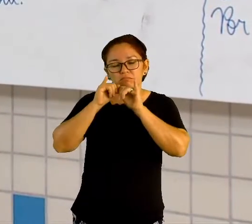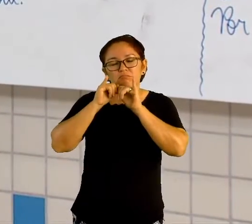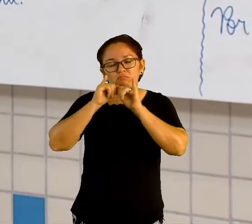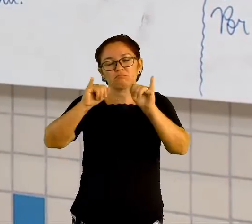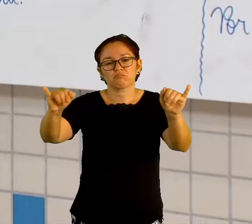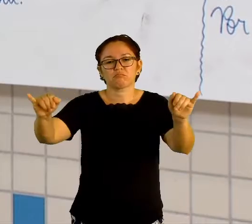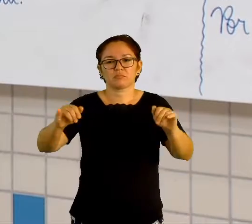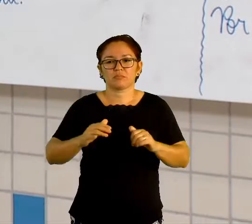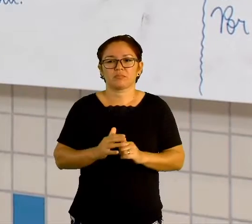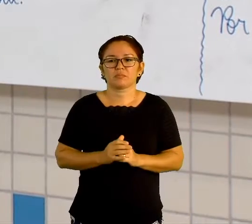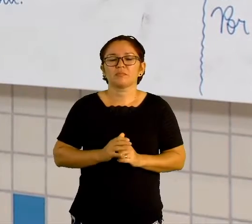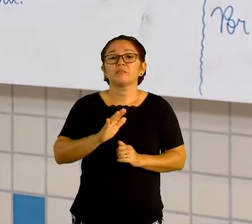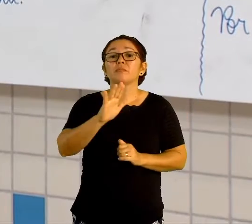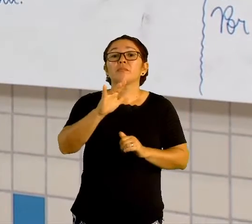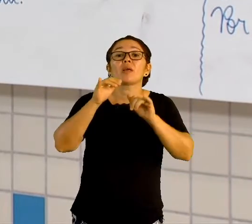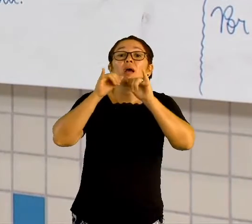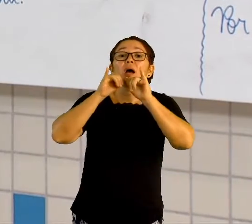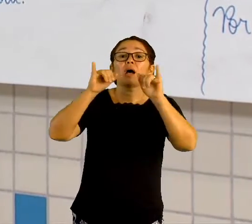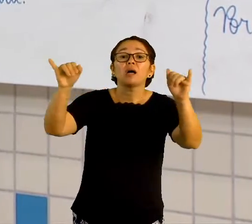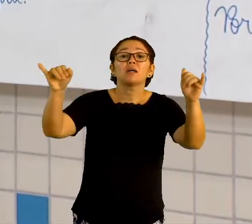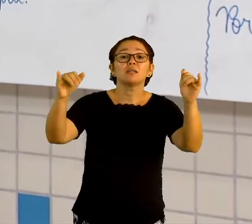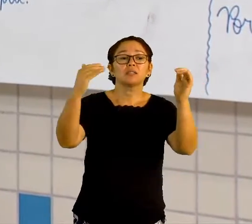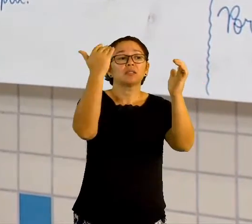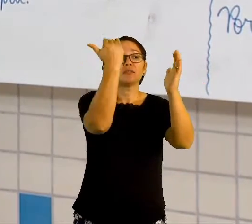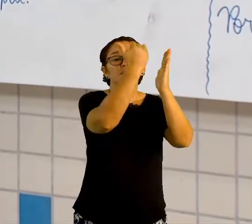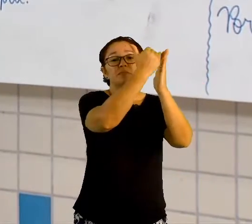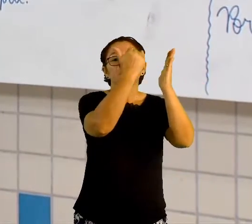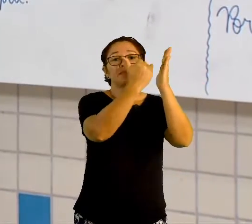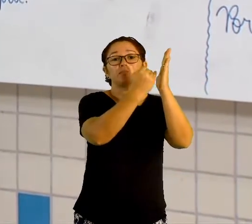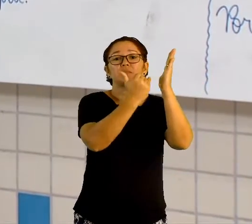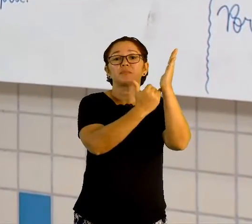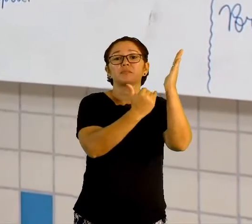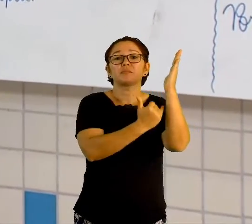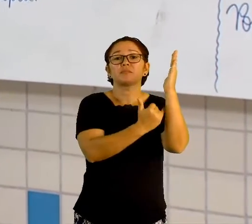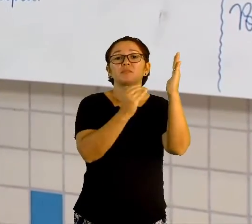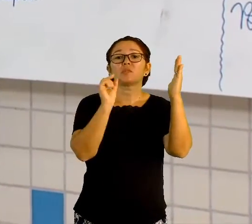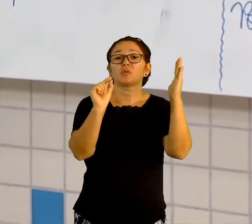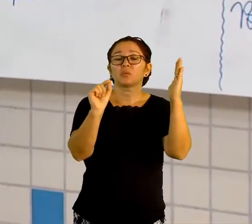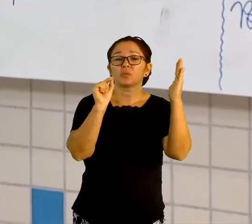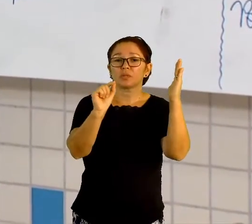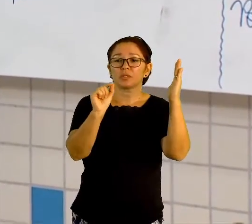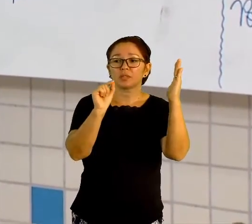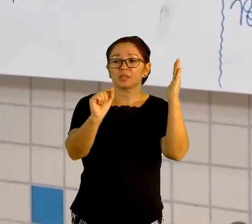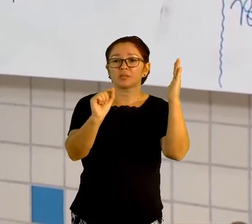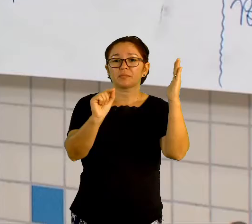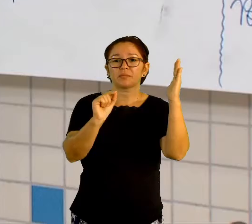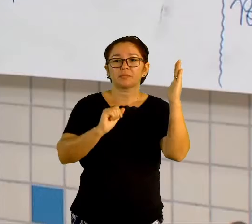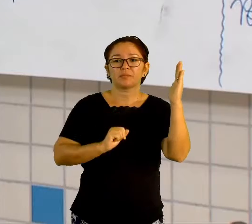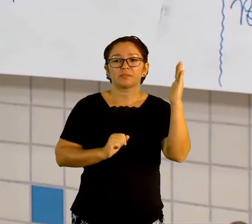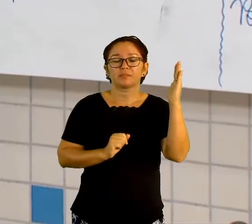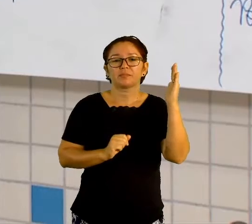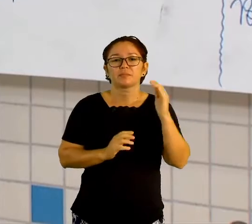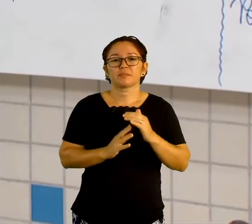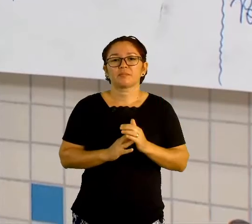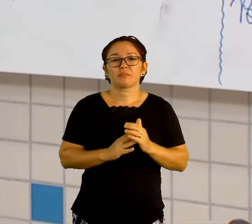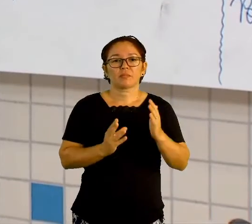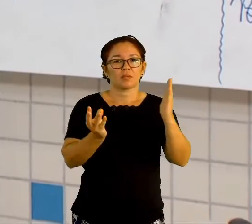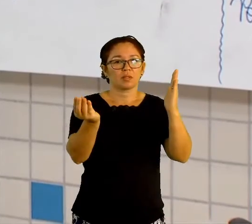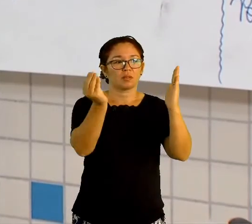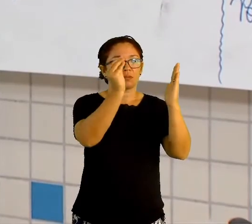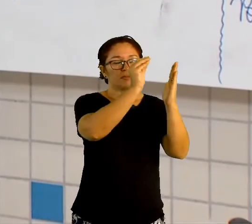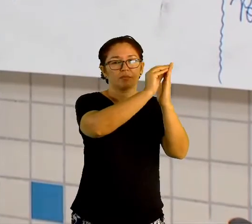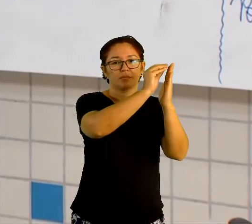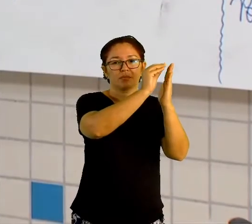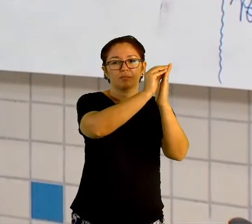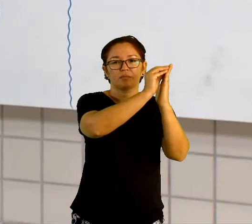notícia. Para se formar uma notícia, nós precisamos desses elementos, que é a manchete